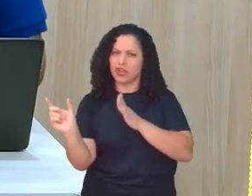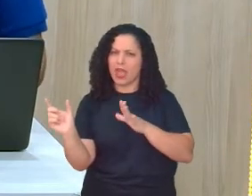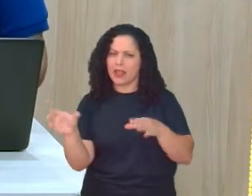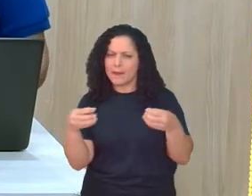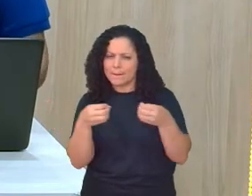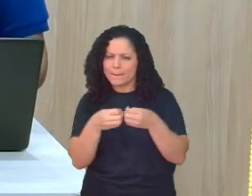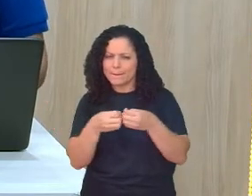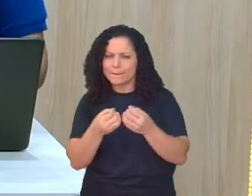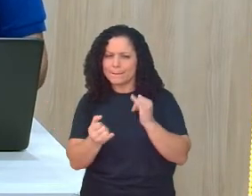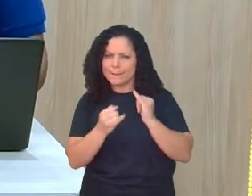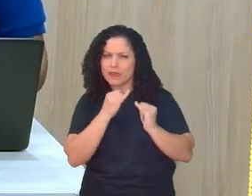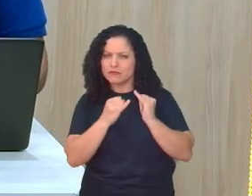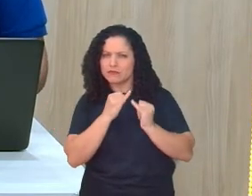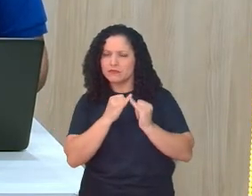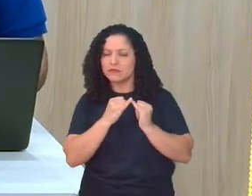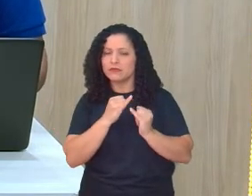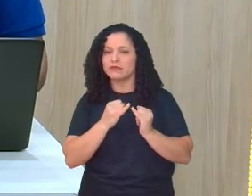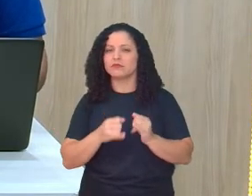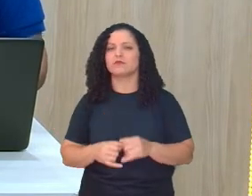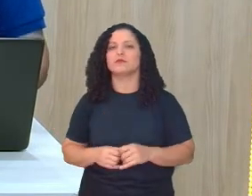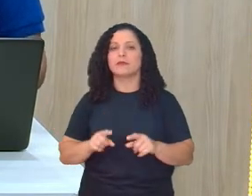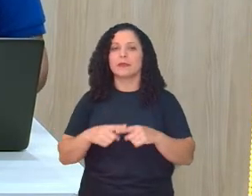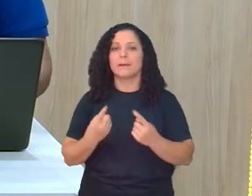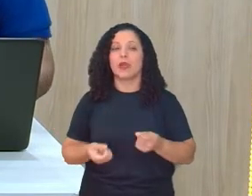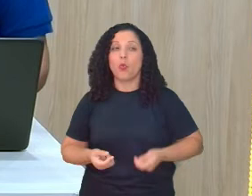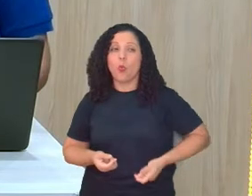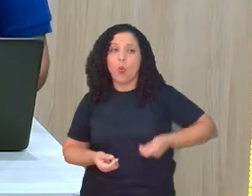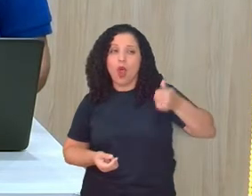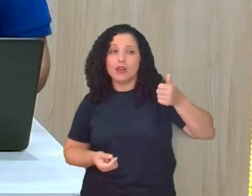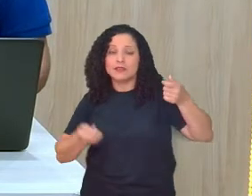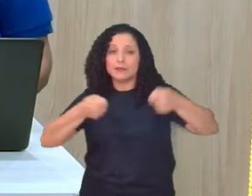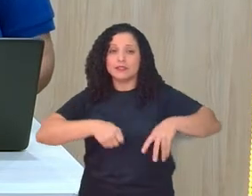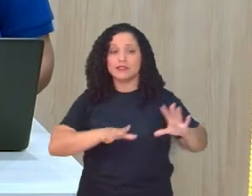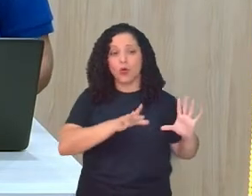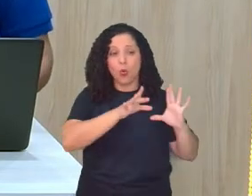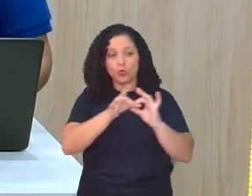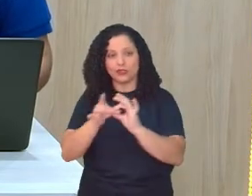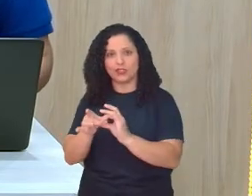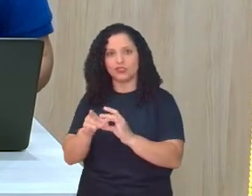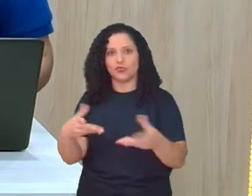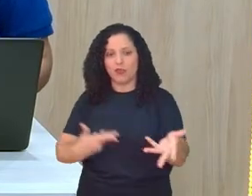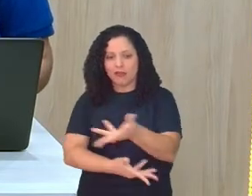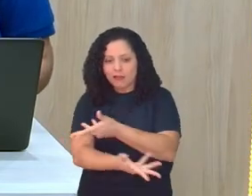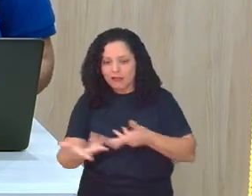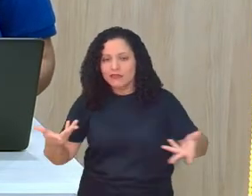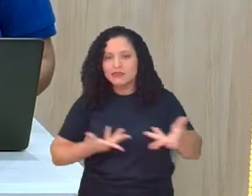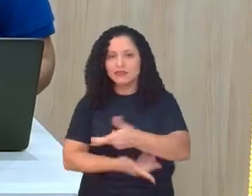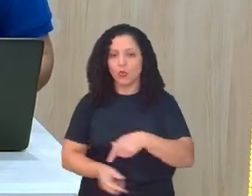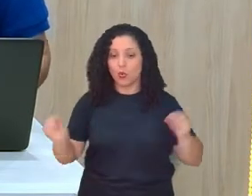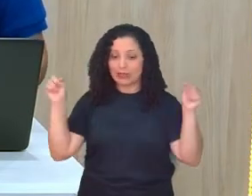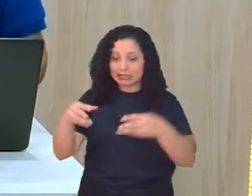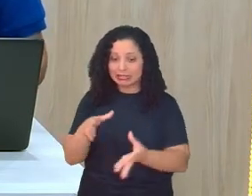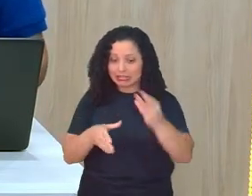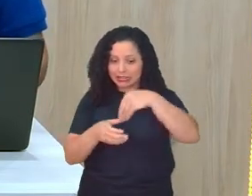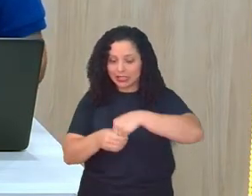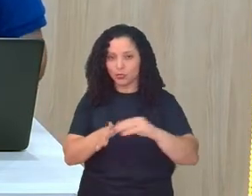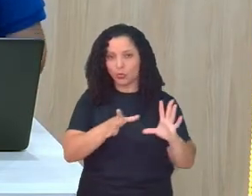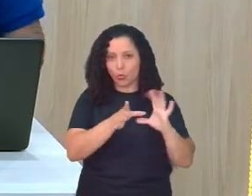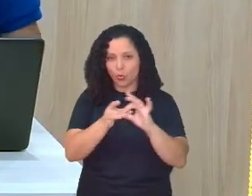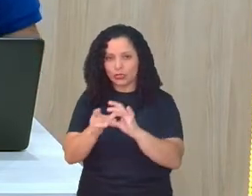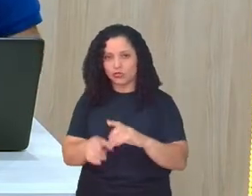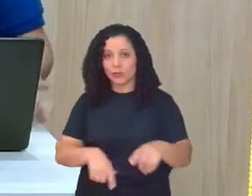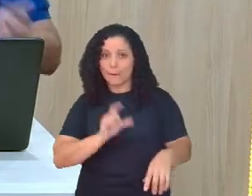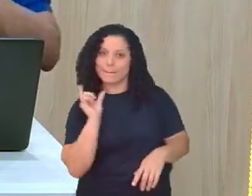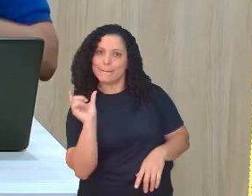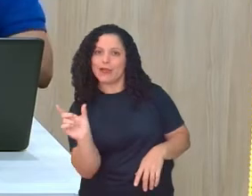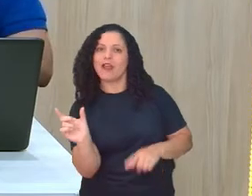próxima. Quando eu falo de um quase sinônimo, eu preciso de um contexto, porque ali, naquele contexto, uma palavra